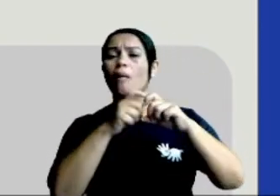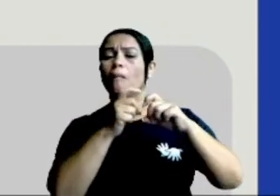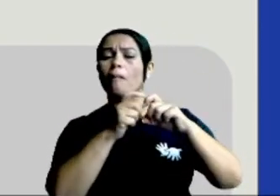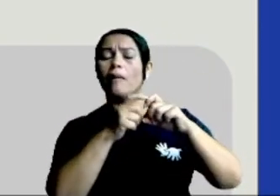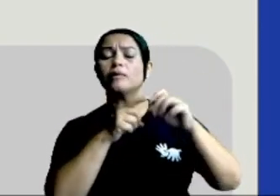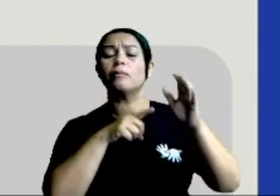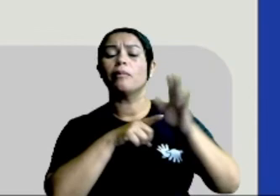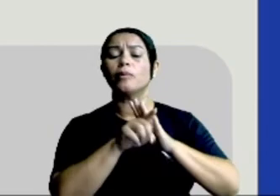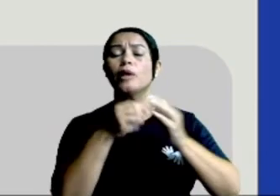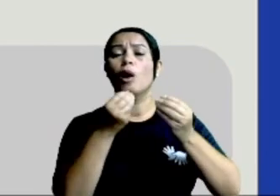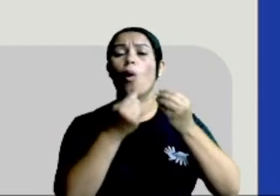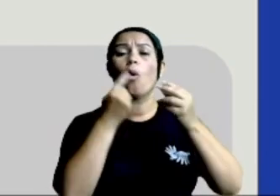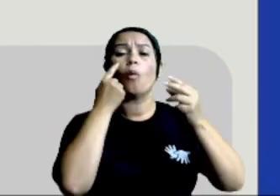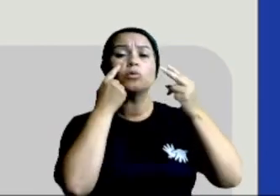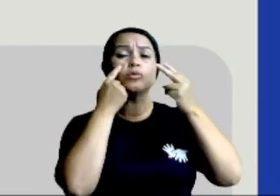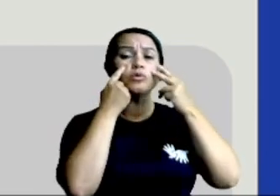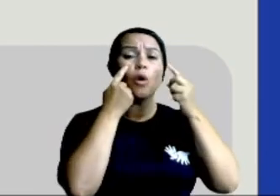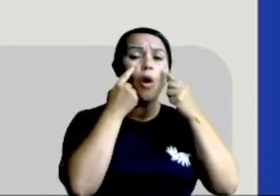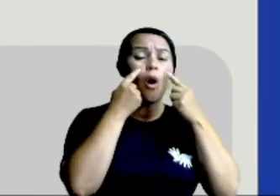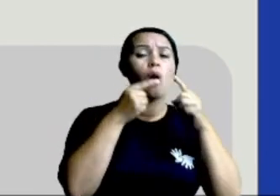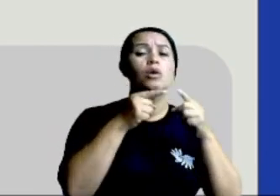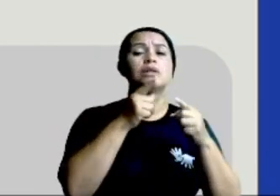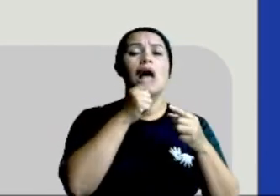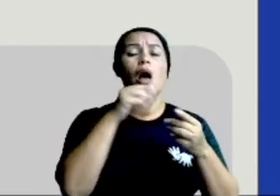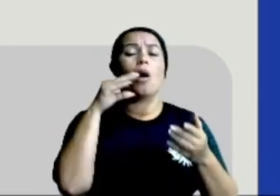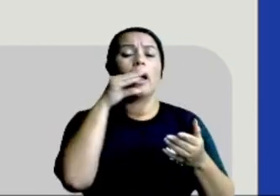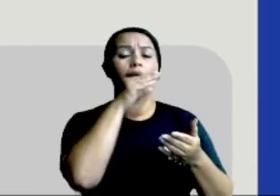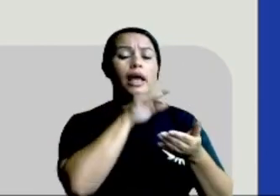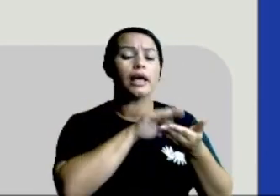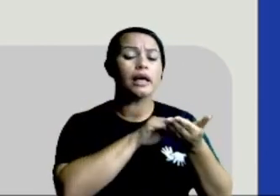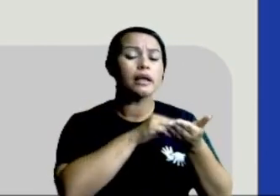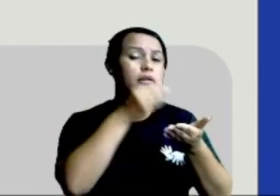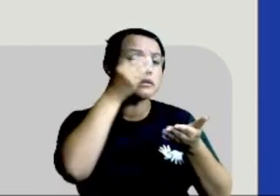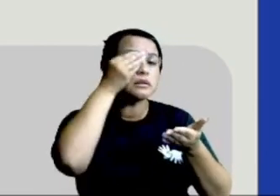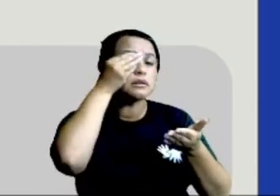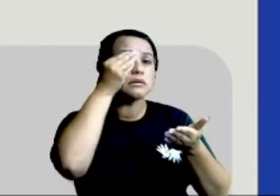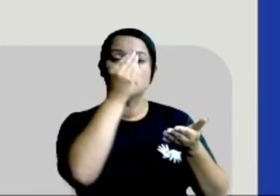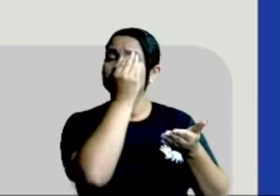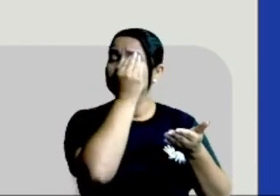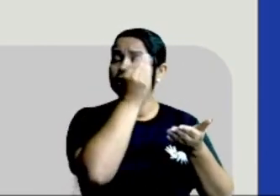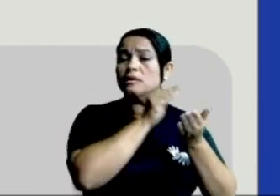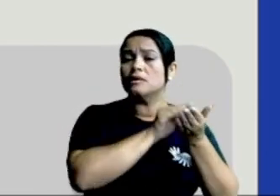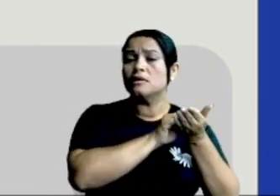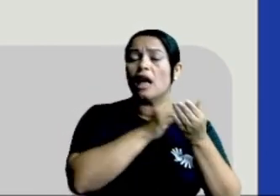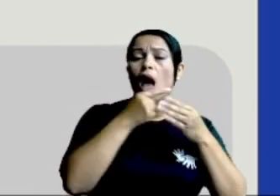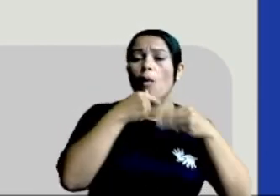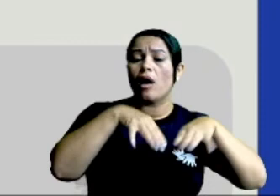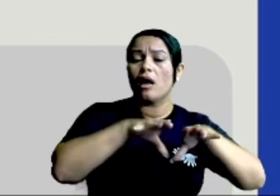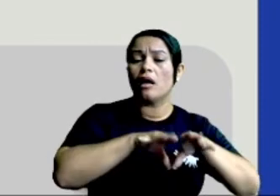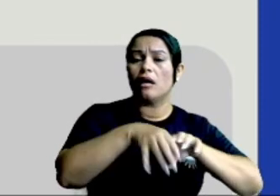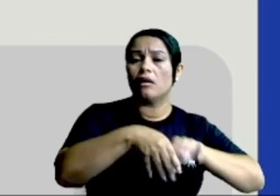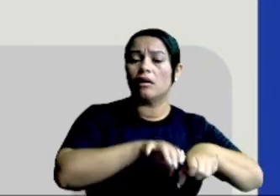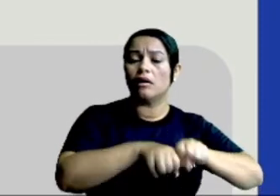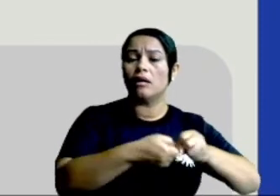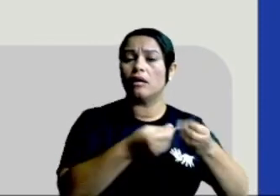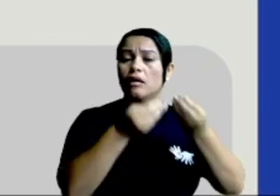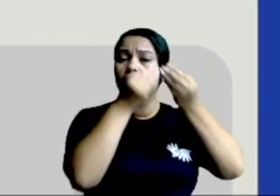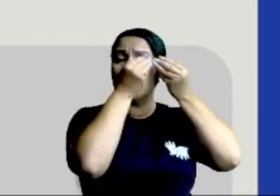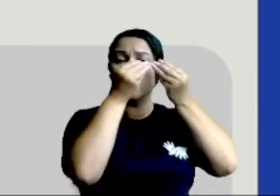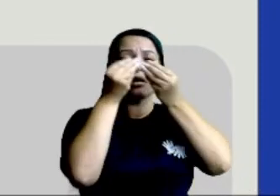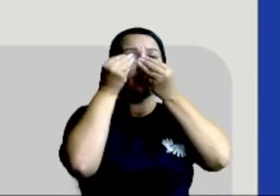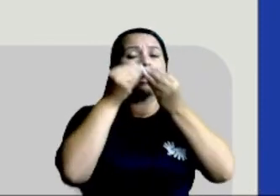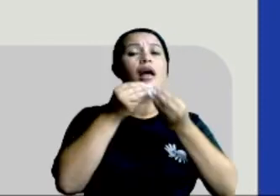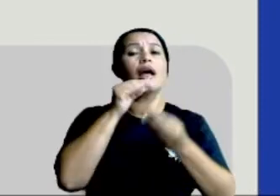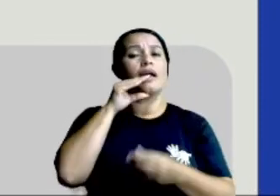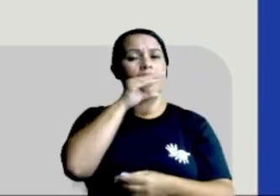como estão os seus olhos, de usar uma compressa para aliviar essa inflamação. E que em poucos dias essa inflamação vai